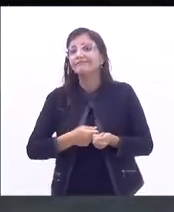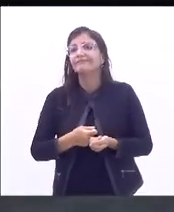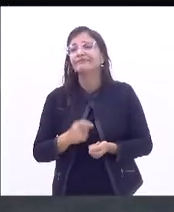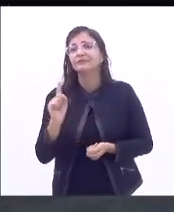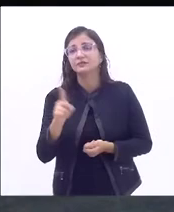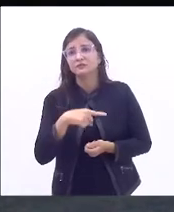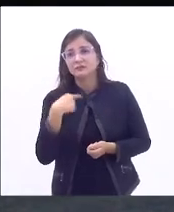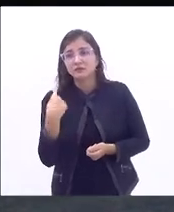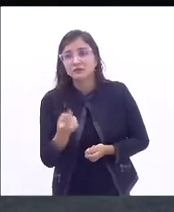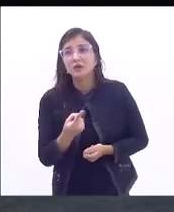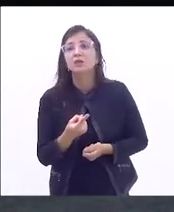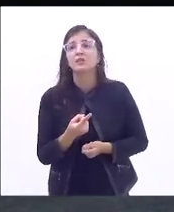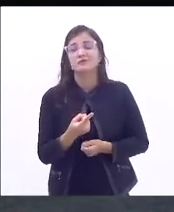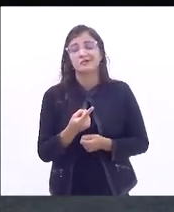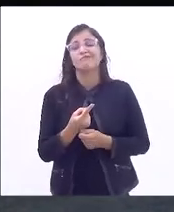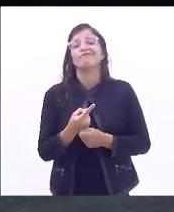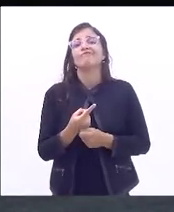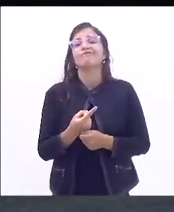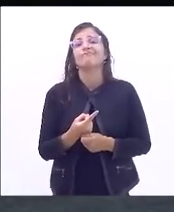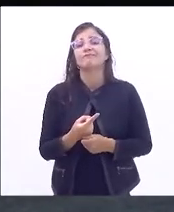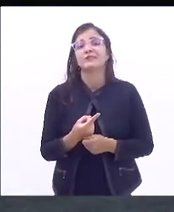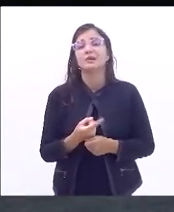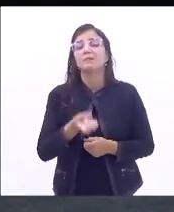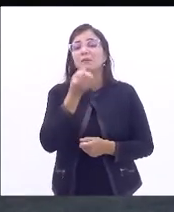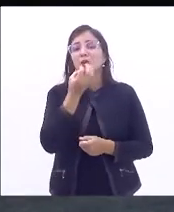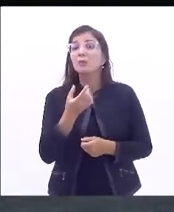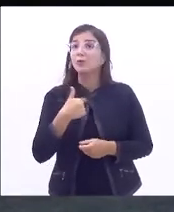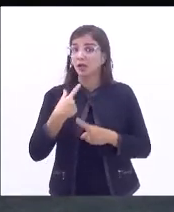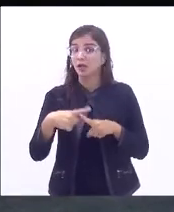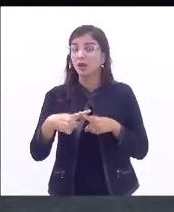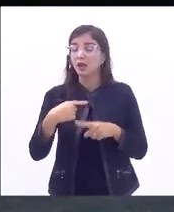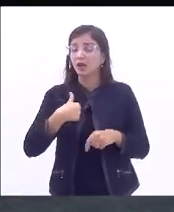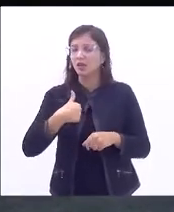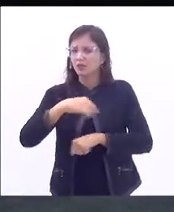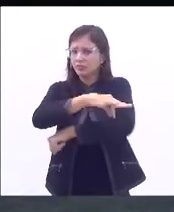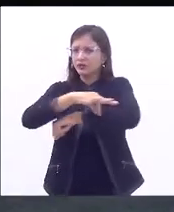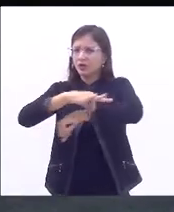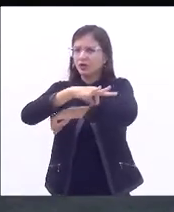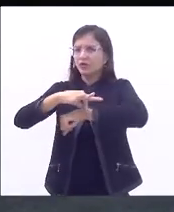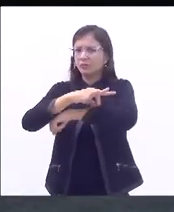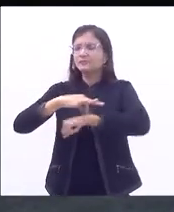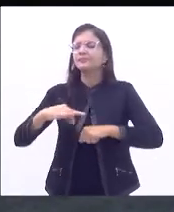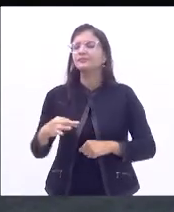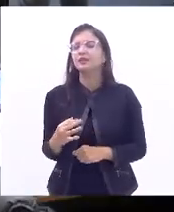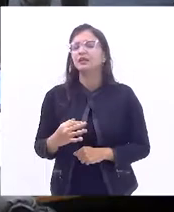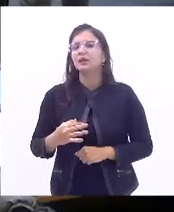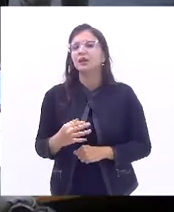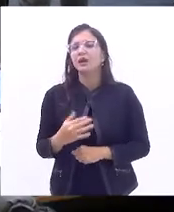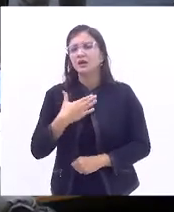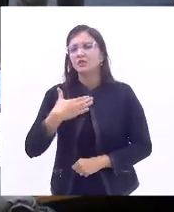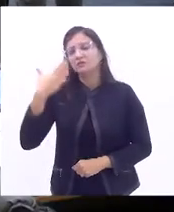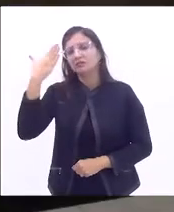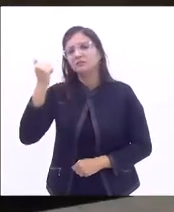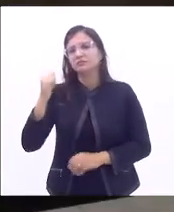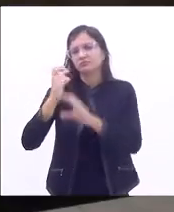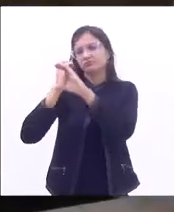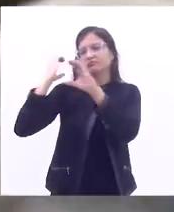grande empreendimento desse, e eu falo como um engenheiro mecânico que trabalhei em diversas obras. Hoje em dia tem tecnologia para